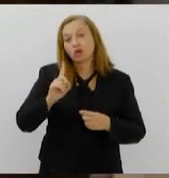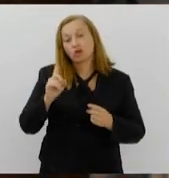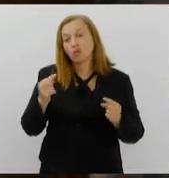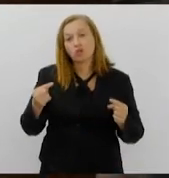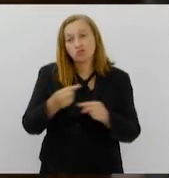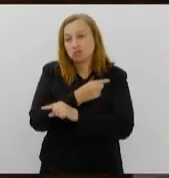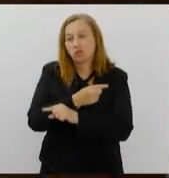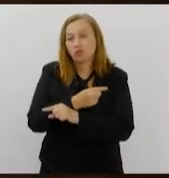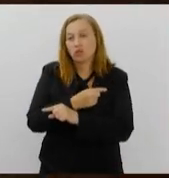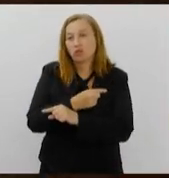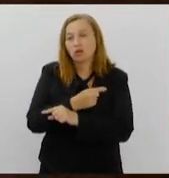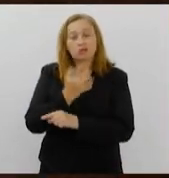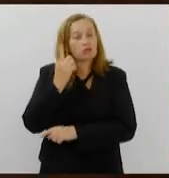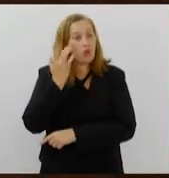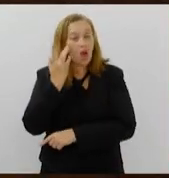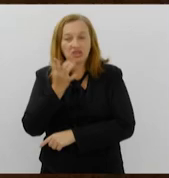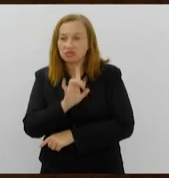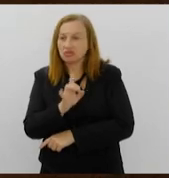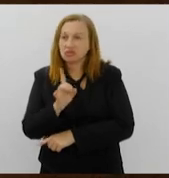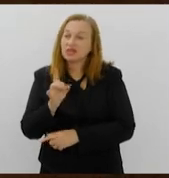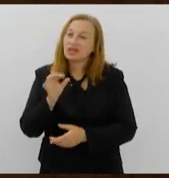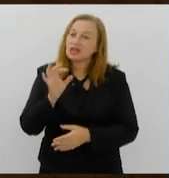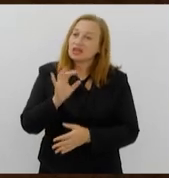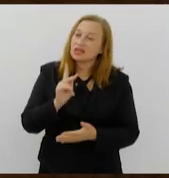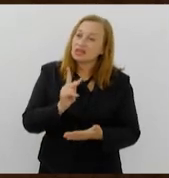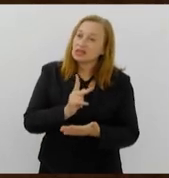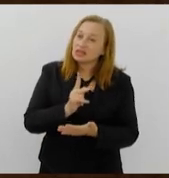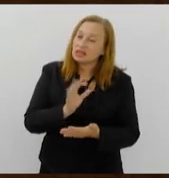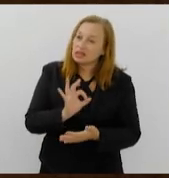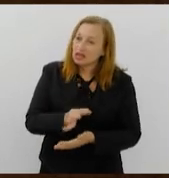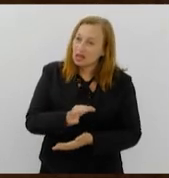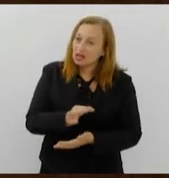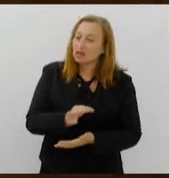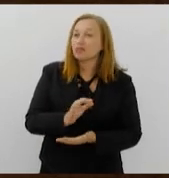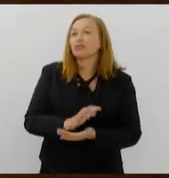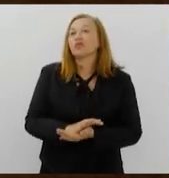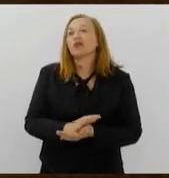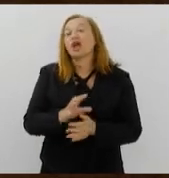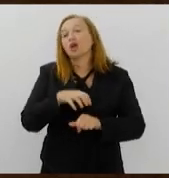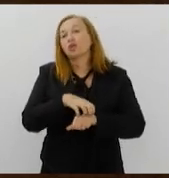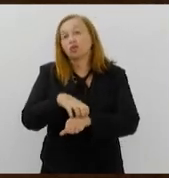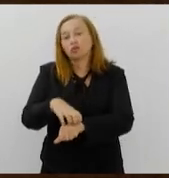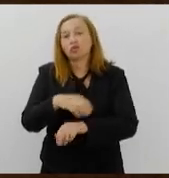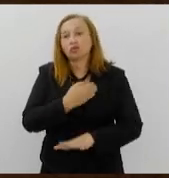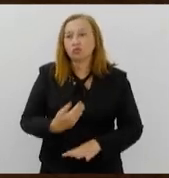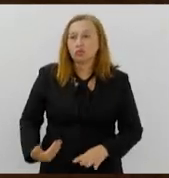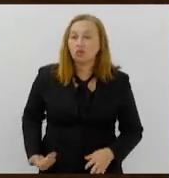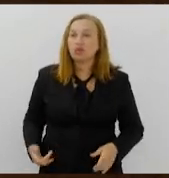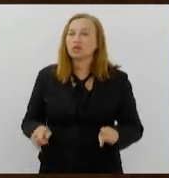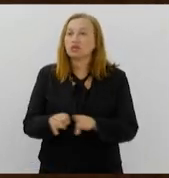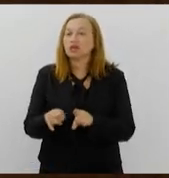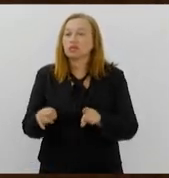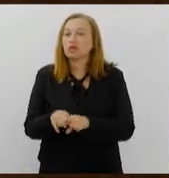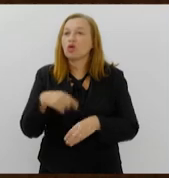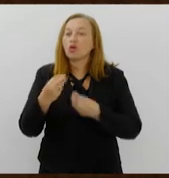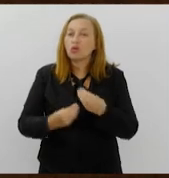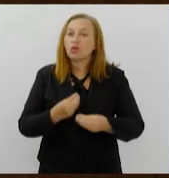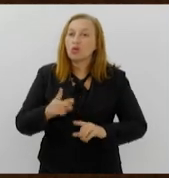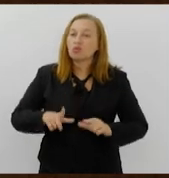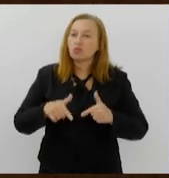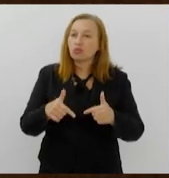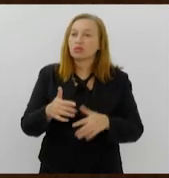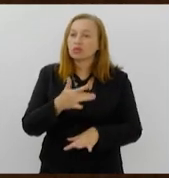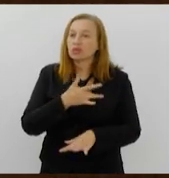concordava, daquilo que eu não achava certo, como a questão do transporte público, como a questão também de como funciona a saúde na